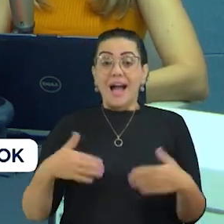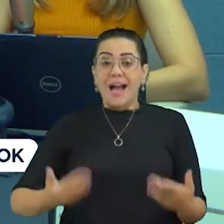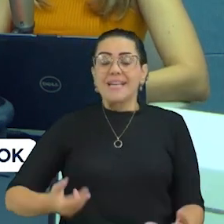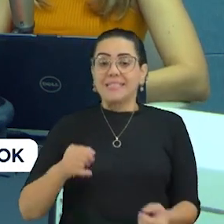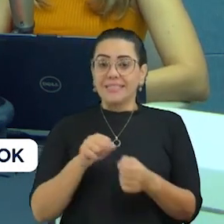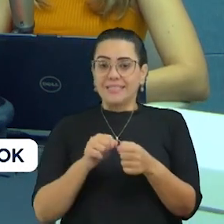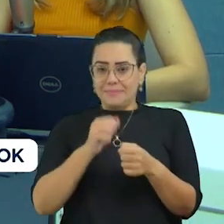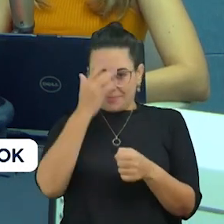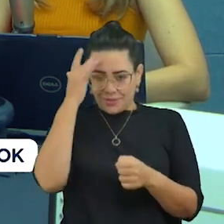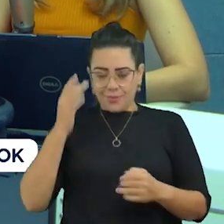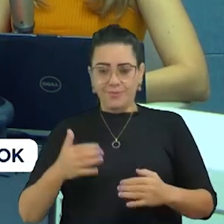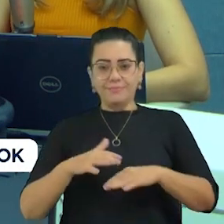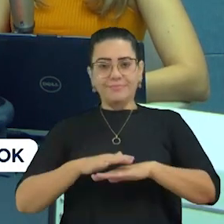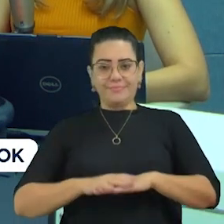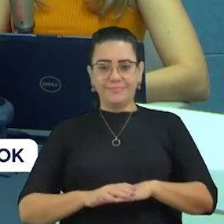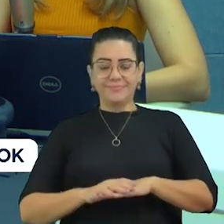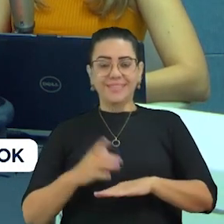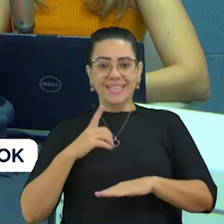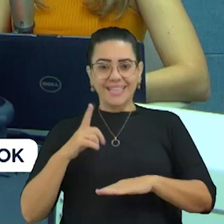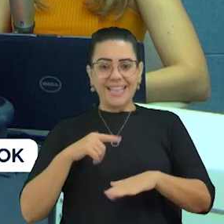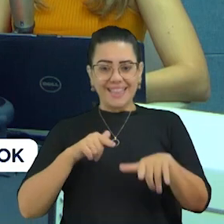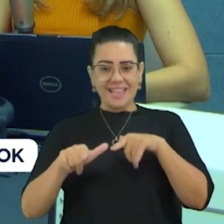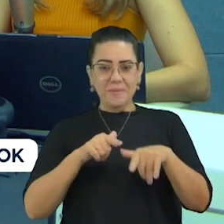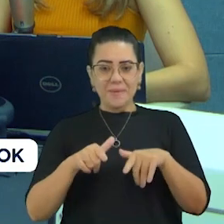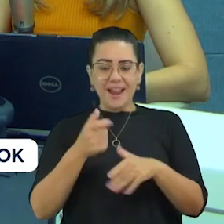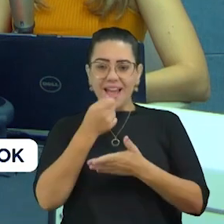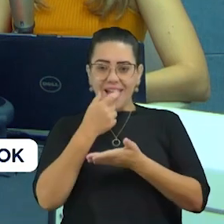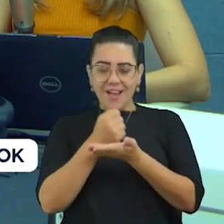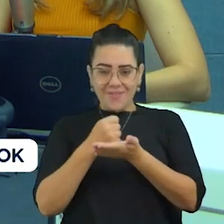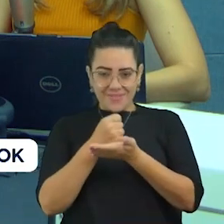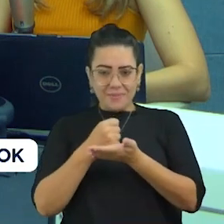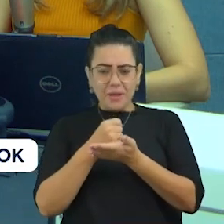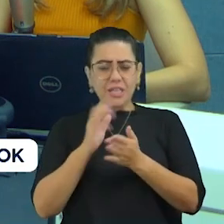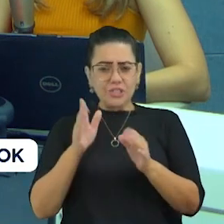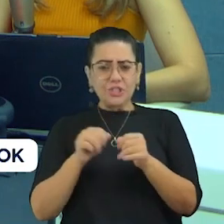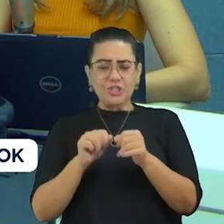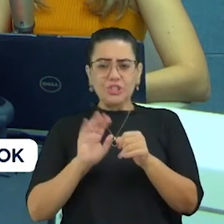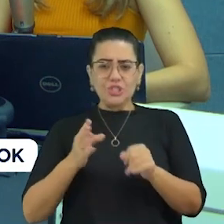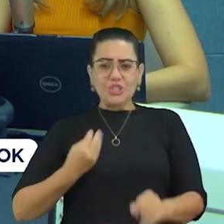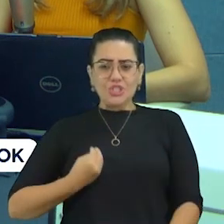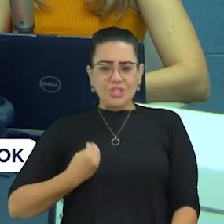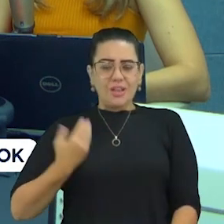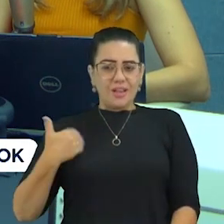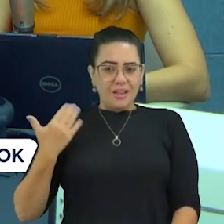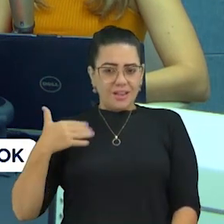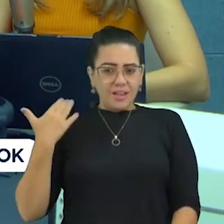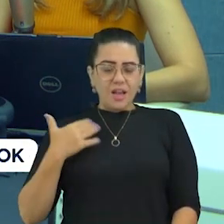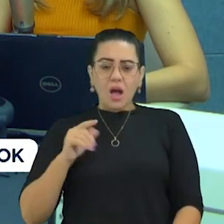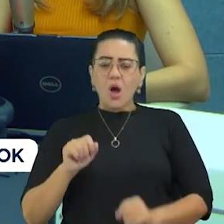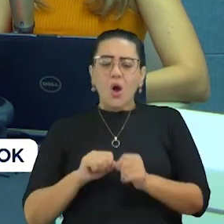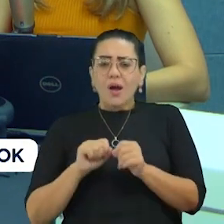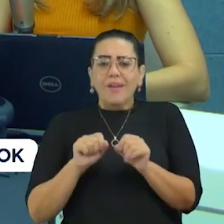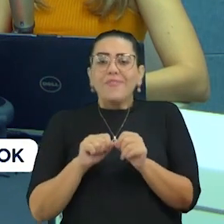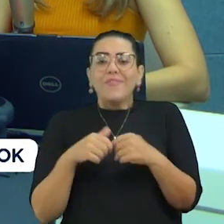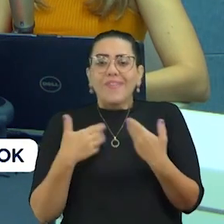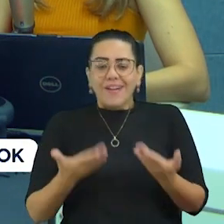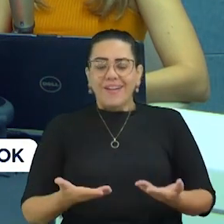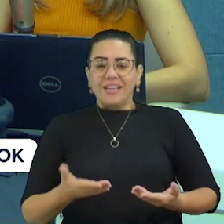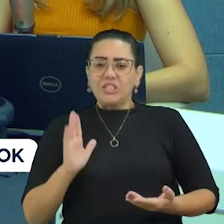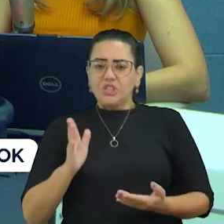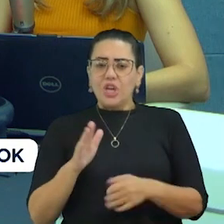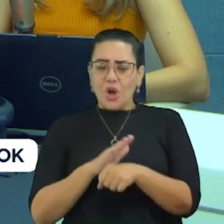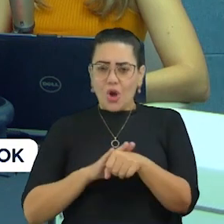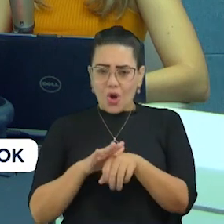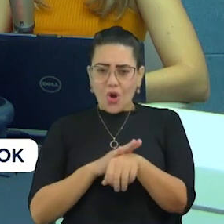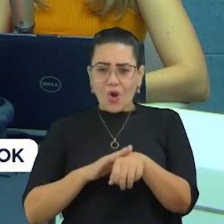colocamos assim, os farmacêuticos, eles já tiveram o status de médico no passado. Né? Inclusive, eu estava conversando com o Carlinhos,